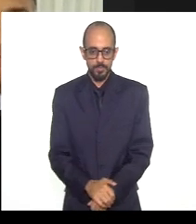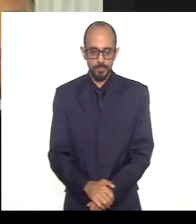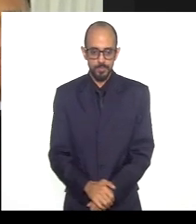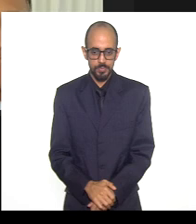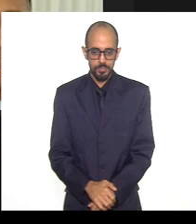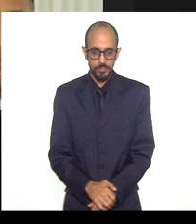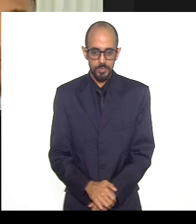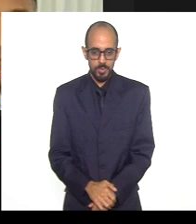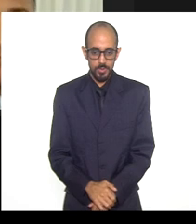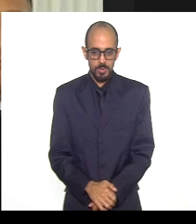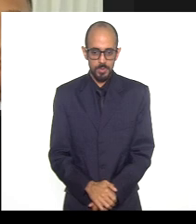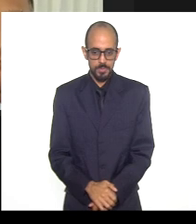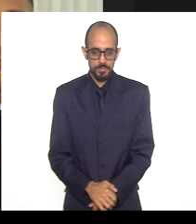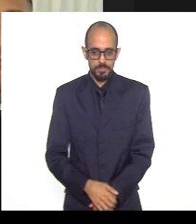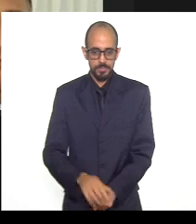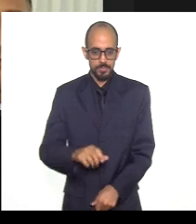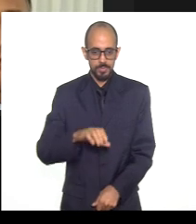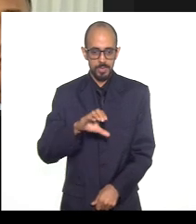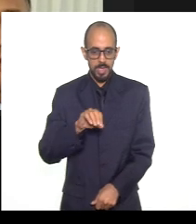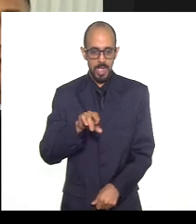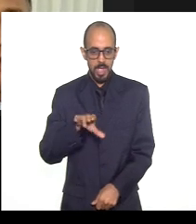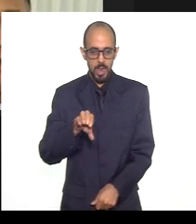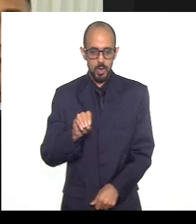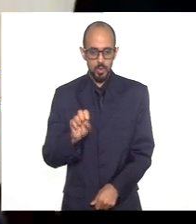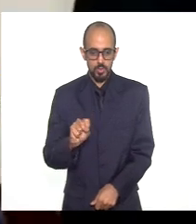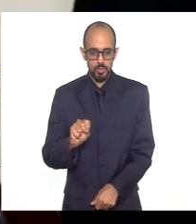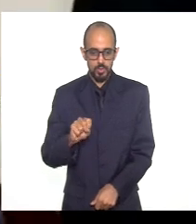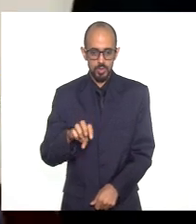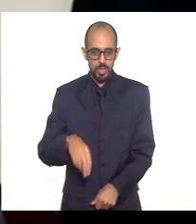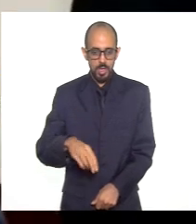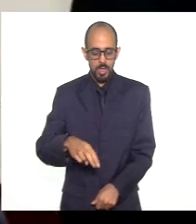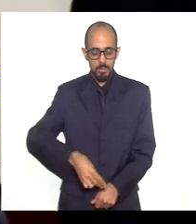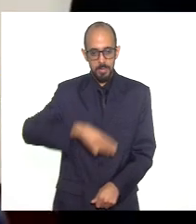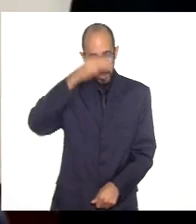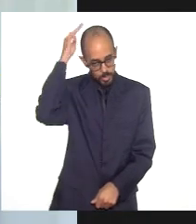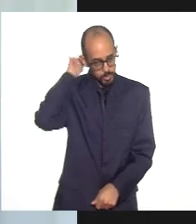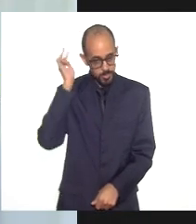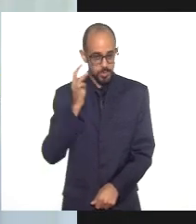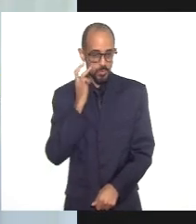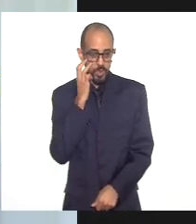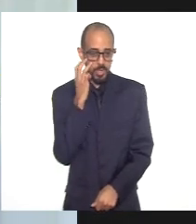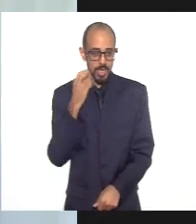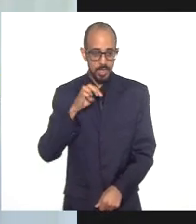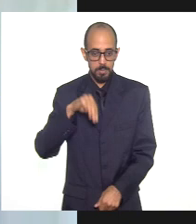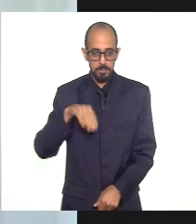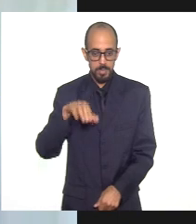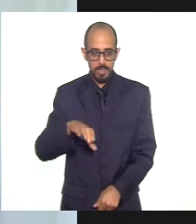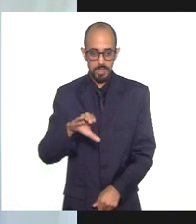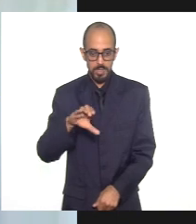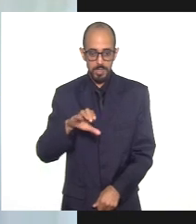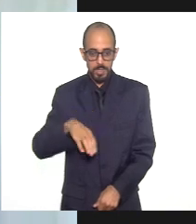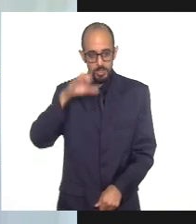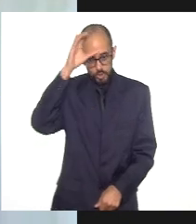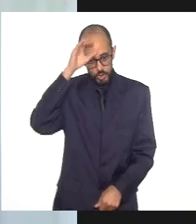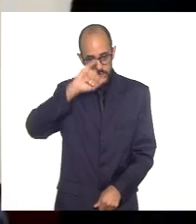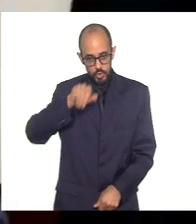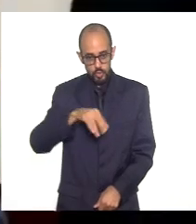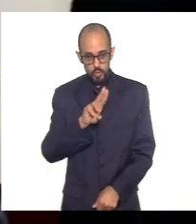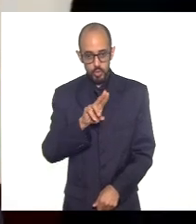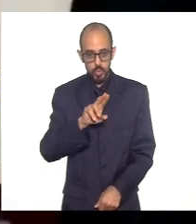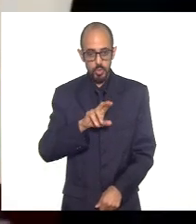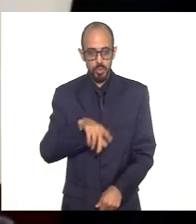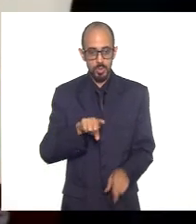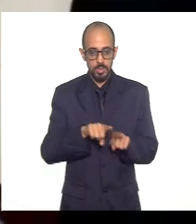Deodalto, Carlos Macedo, Márcio Pacheco, Valdec, Mink. Boa tarde, irmão. Piaju e Lucinha. Lucinha não